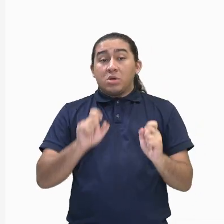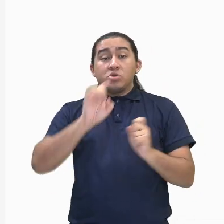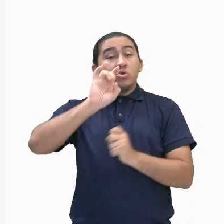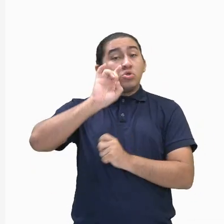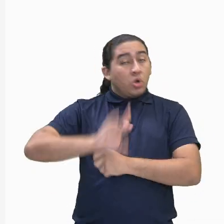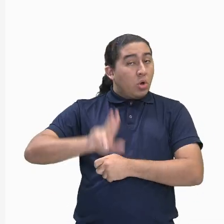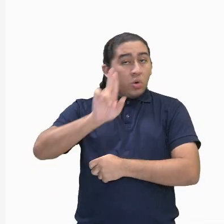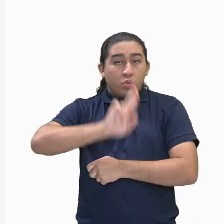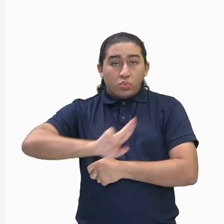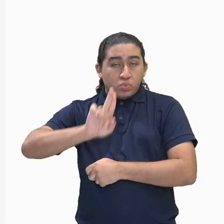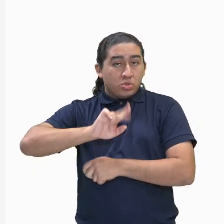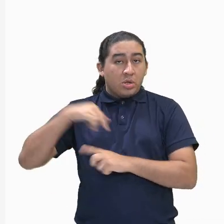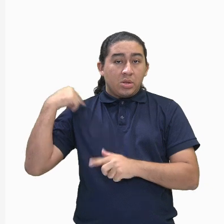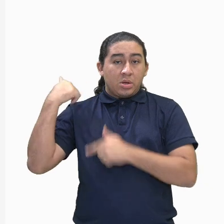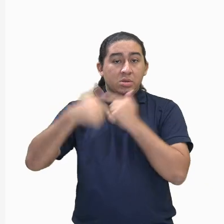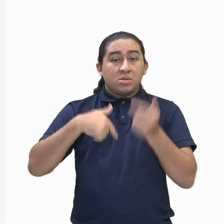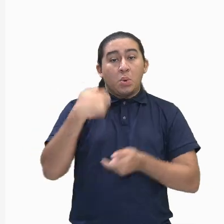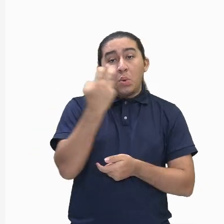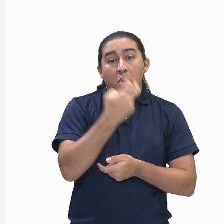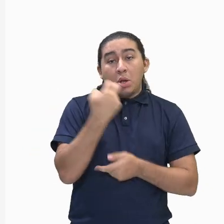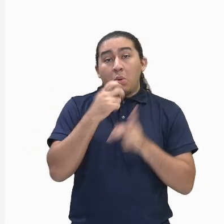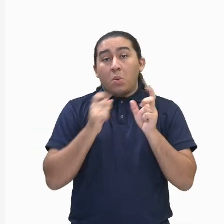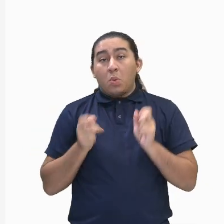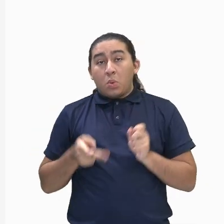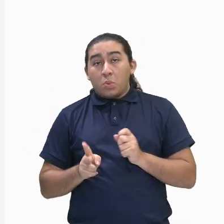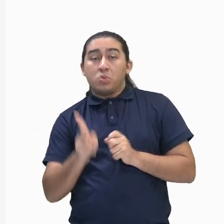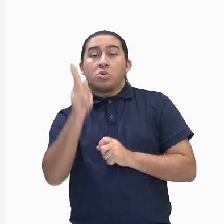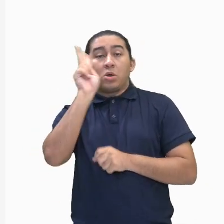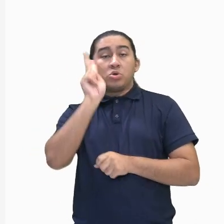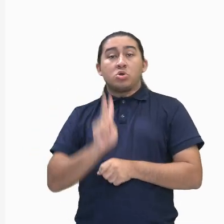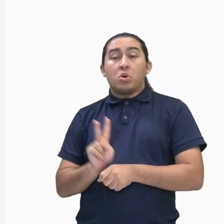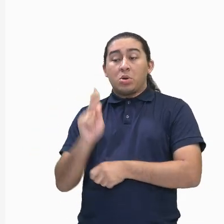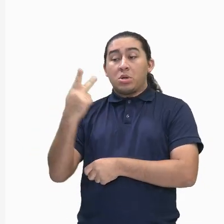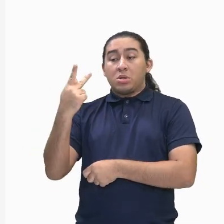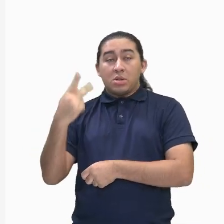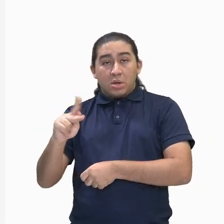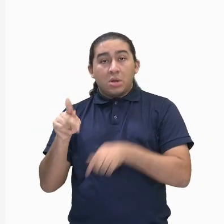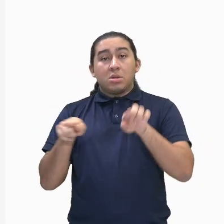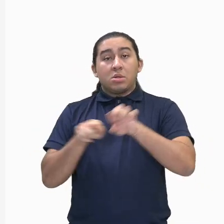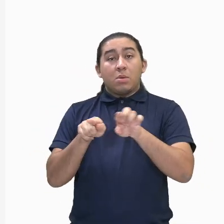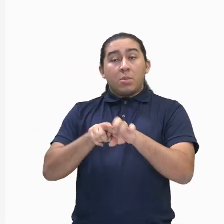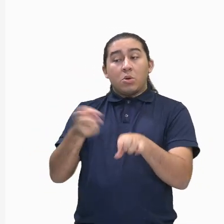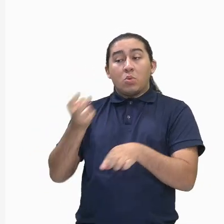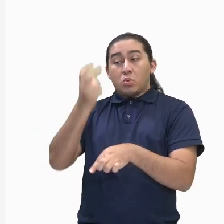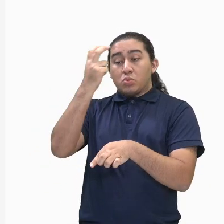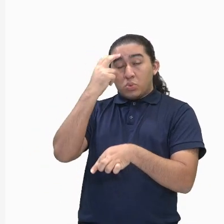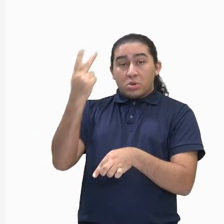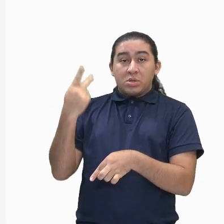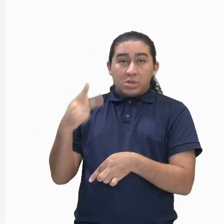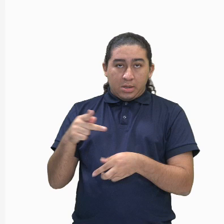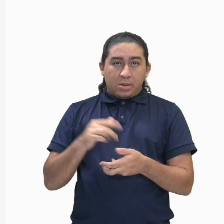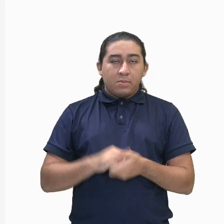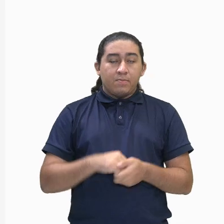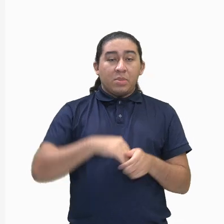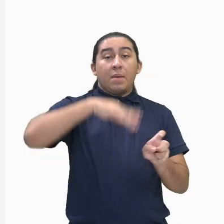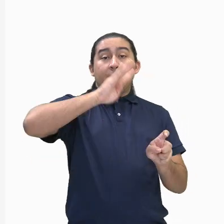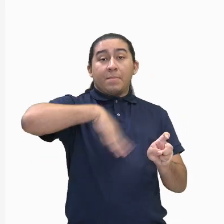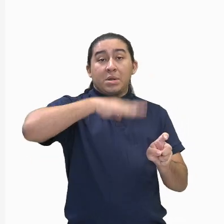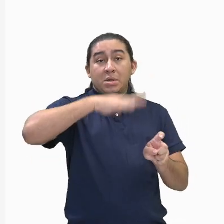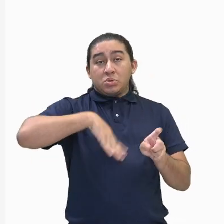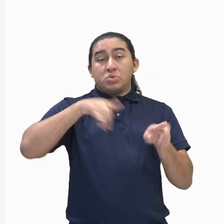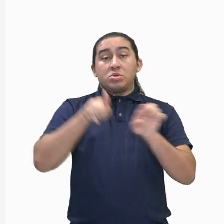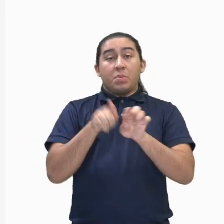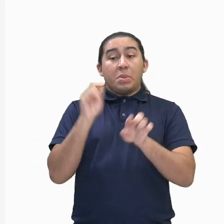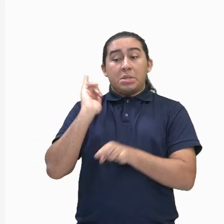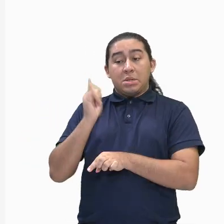da tradição oral para preservar a sua história e cultura. Mitos e lendas são